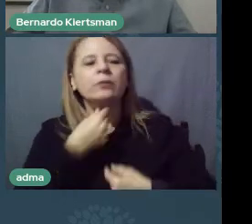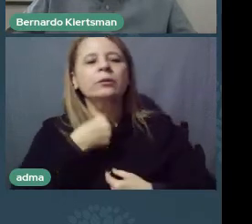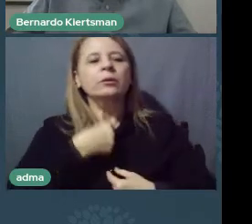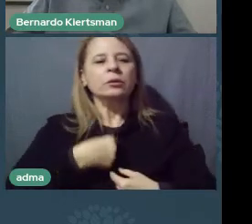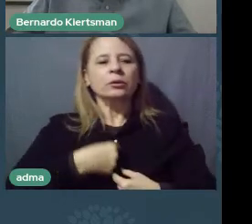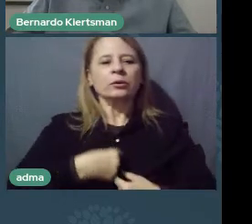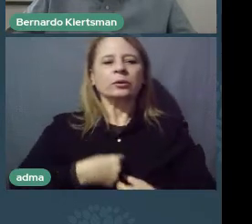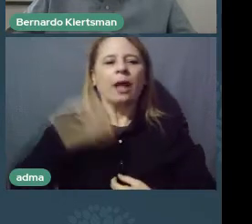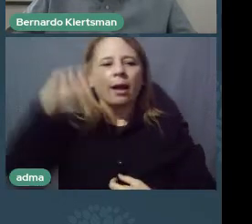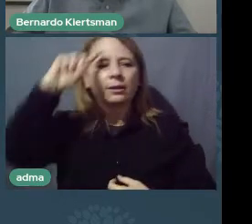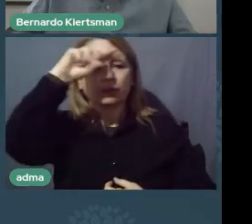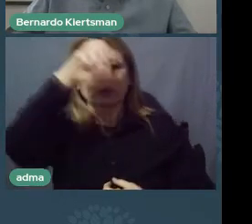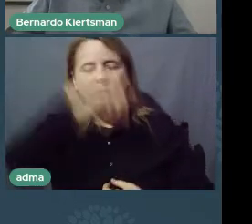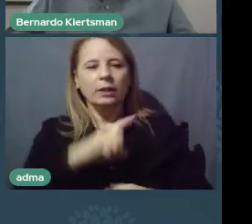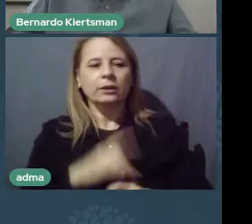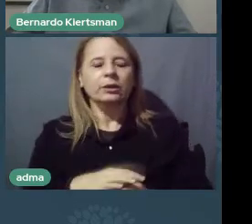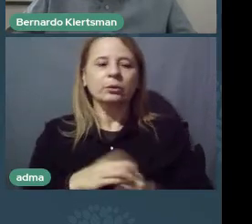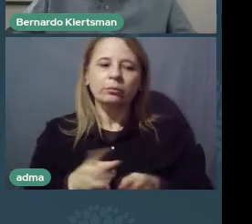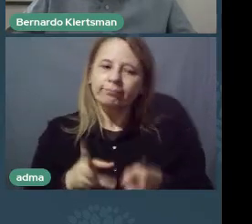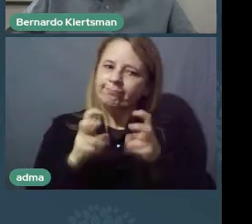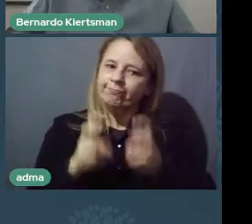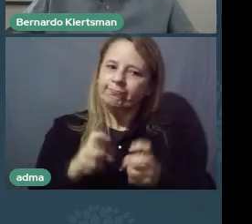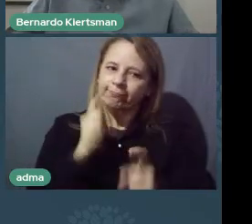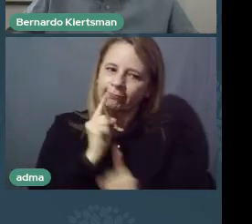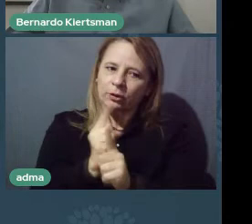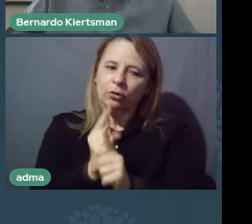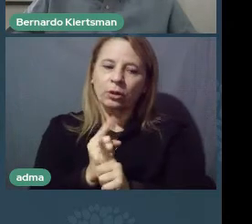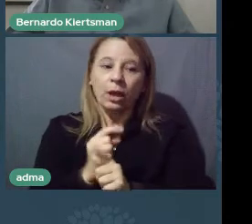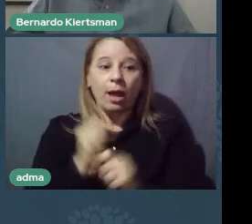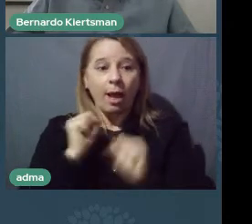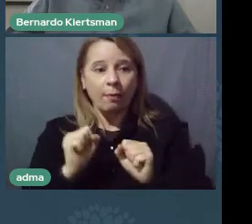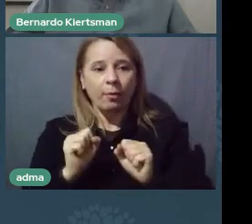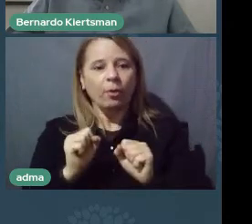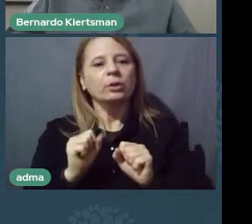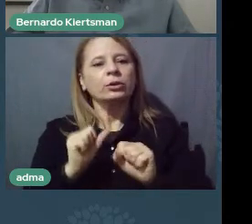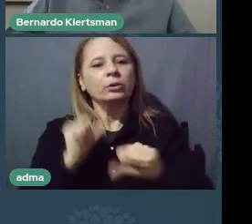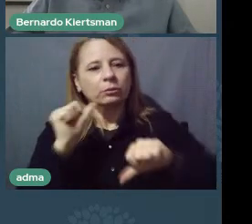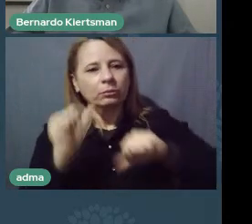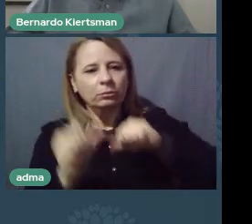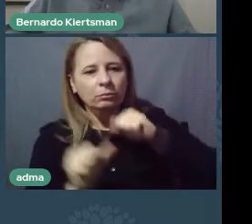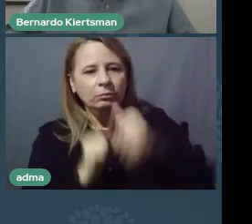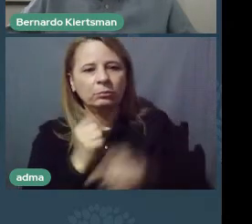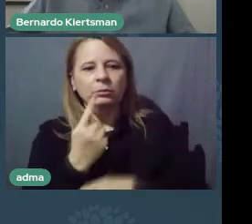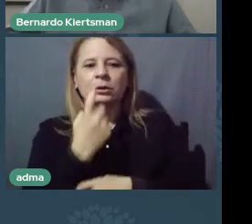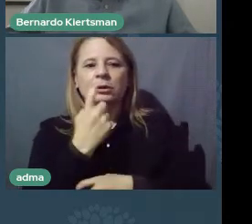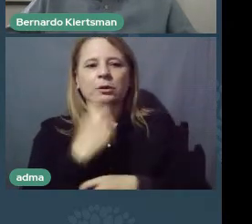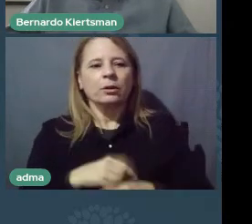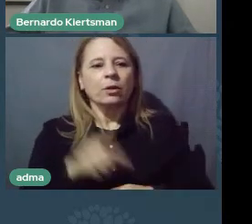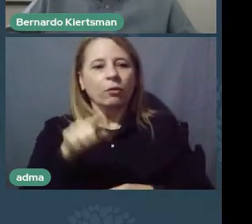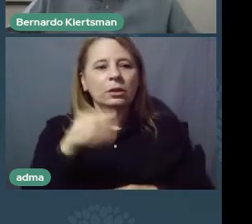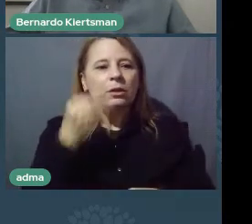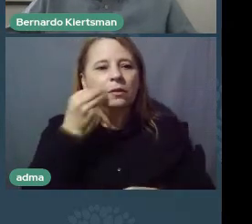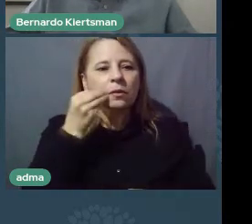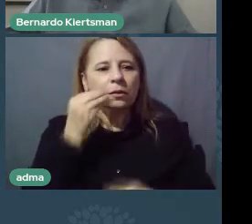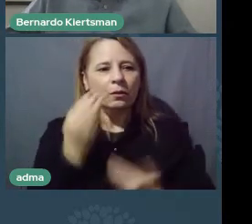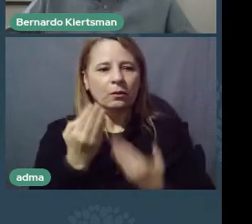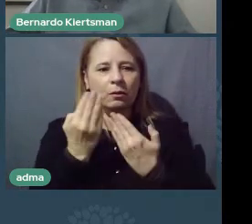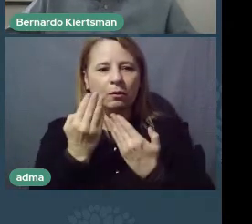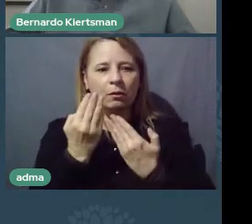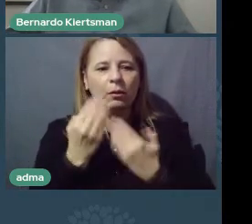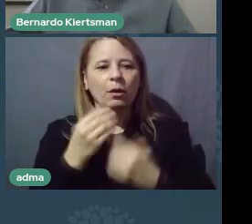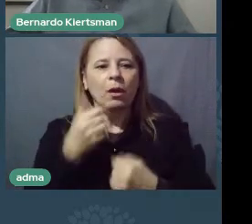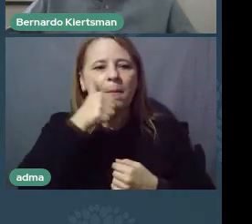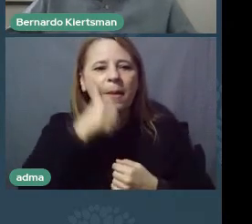essa obstrução ela deve reverter ao uso de broncodilatador. Vocês têm aqui uma